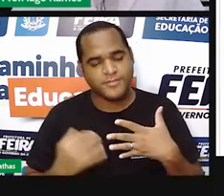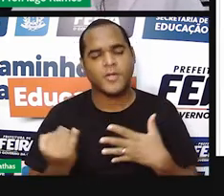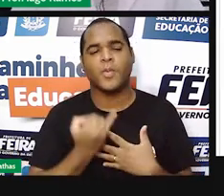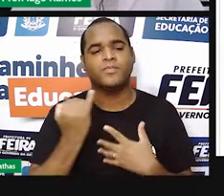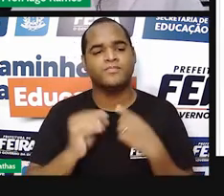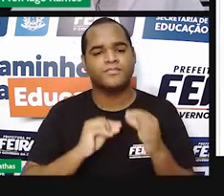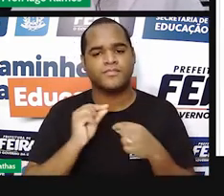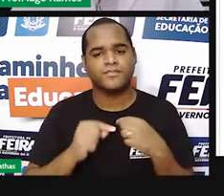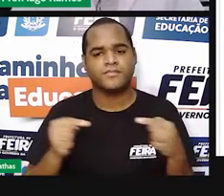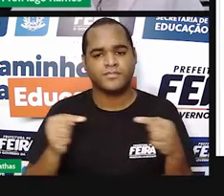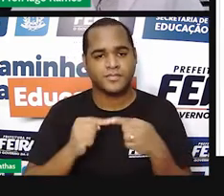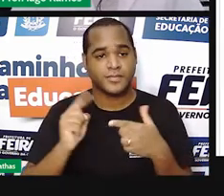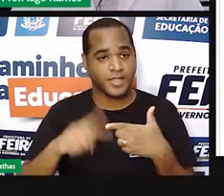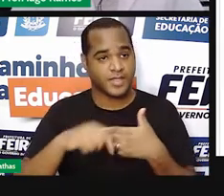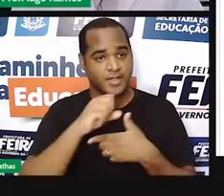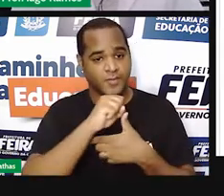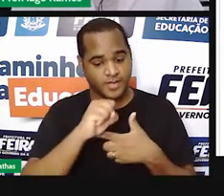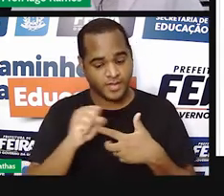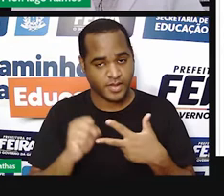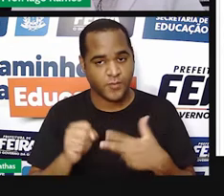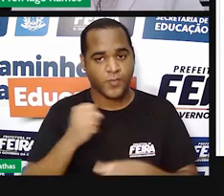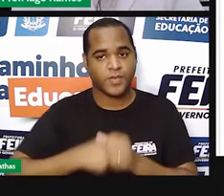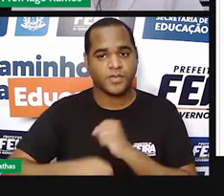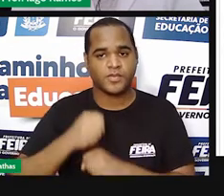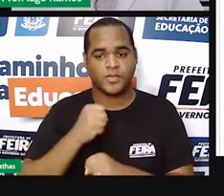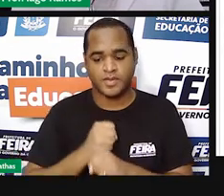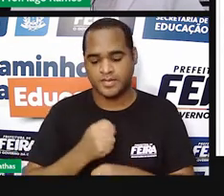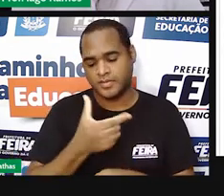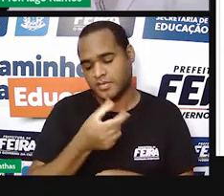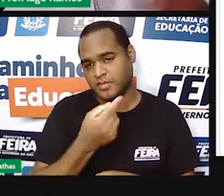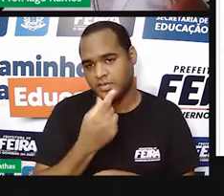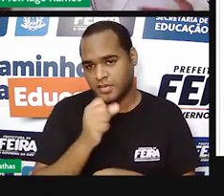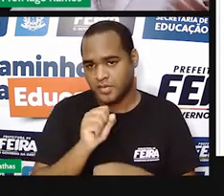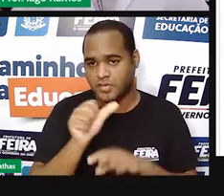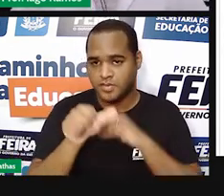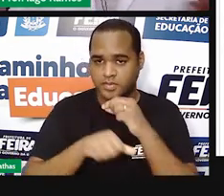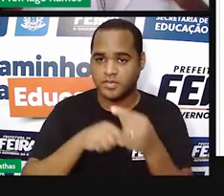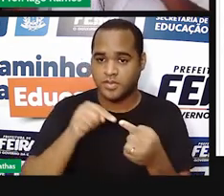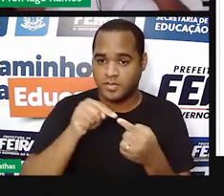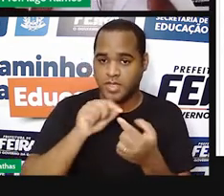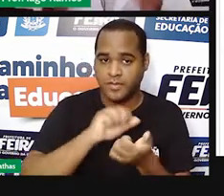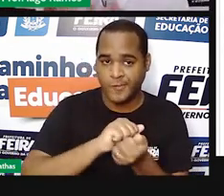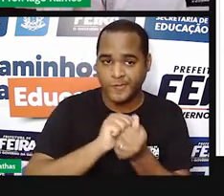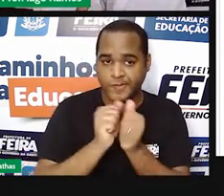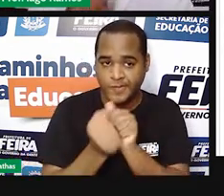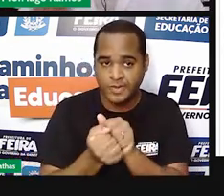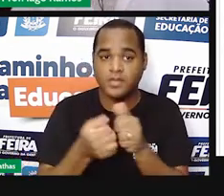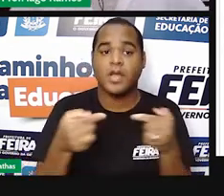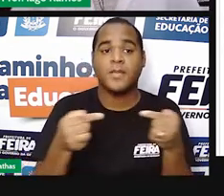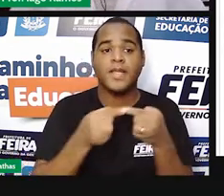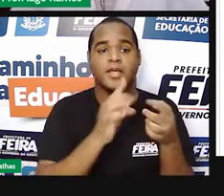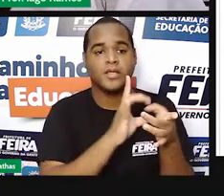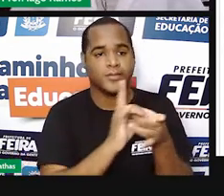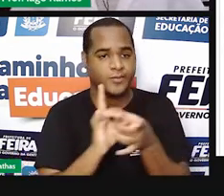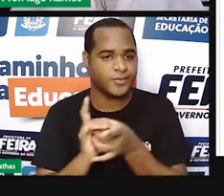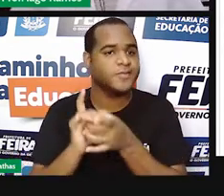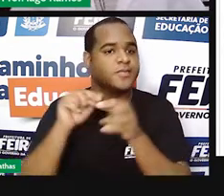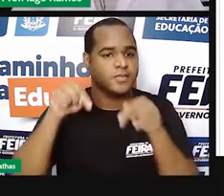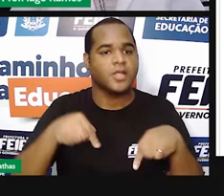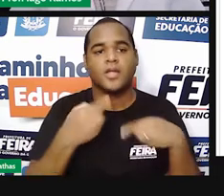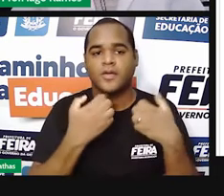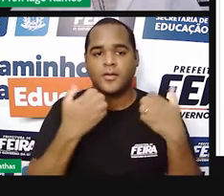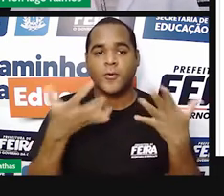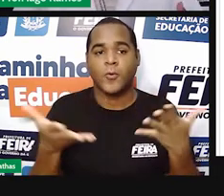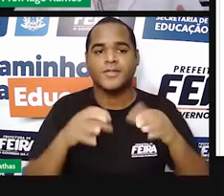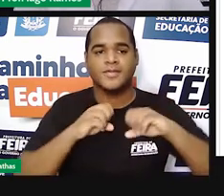essa questão do Enem da prova de 2018 foi adaptada tá é para o nosso contexto aqui para o